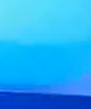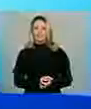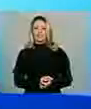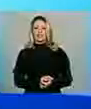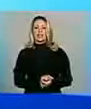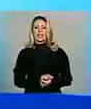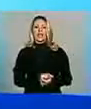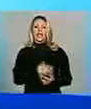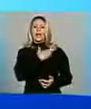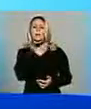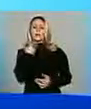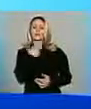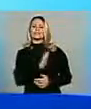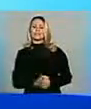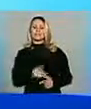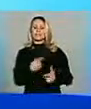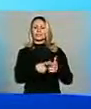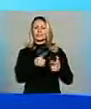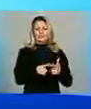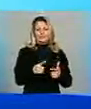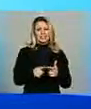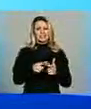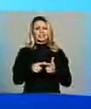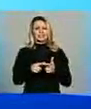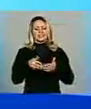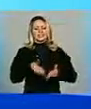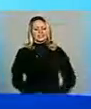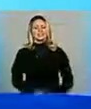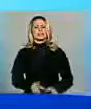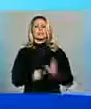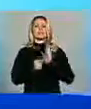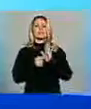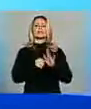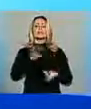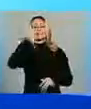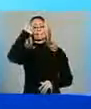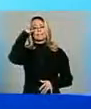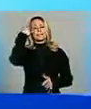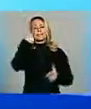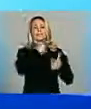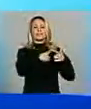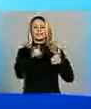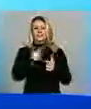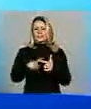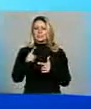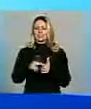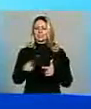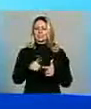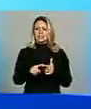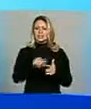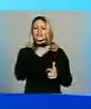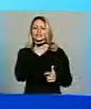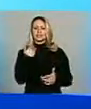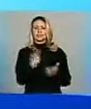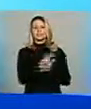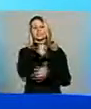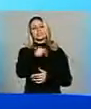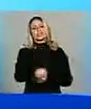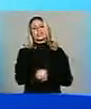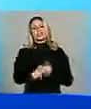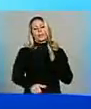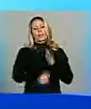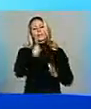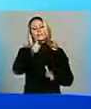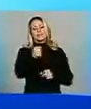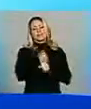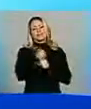A mortalidade por causas perinatais representa o principal contingente das mortes que acontecem no primeiro ano